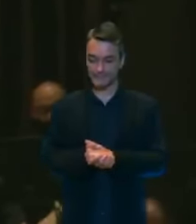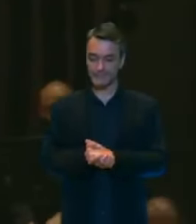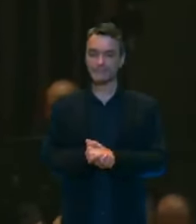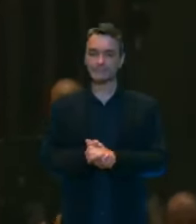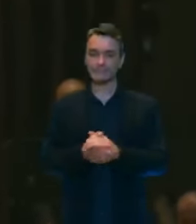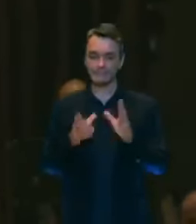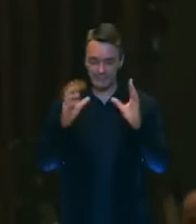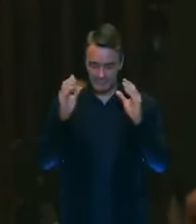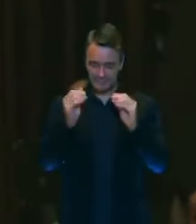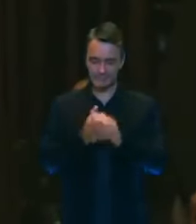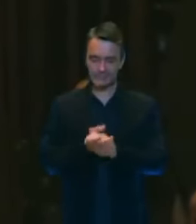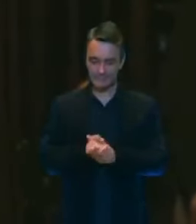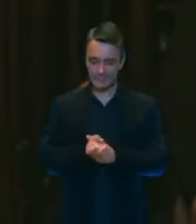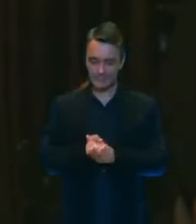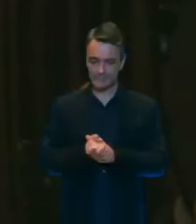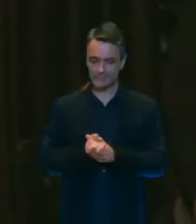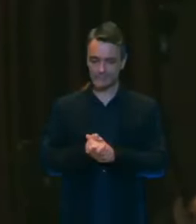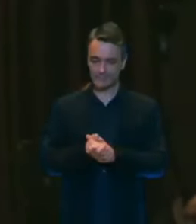Feche seus olhos e